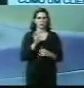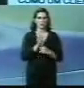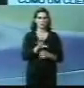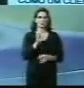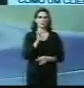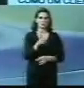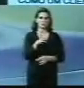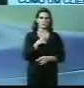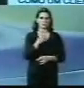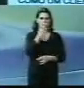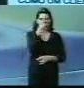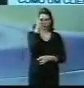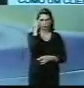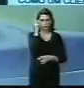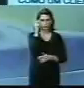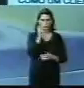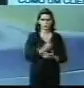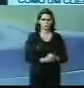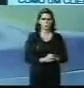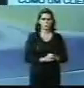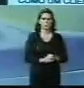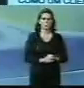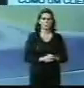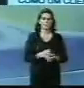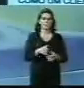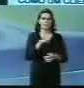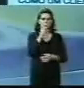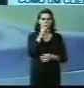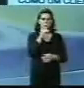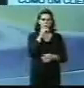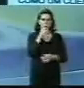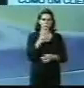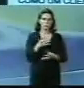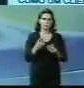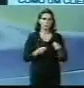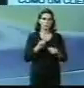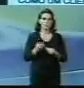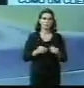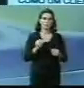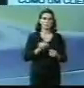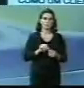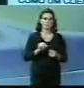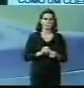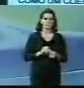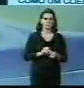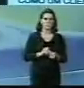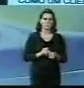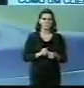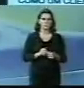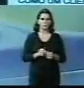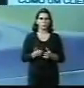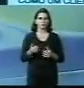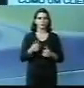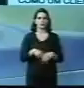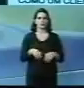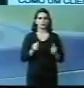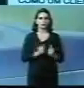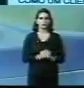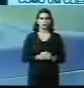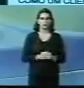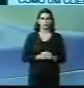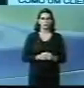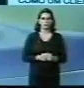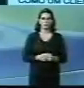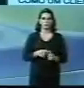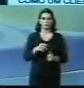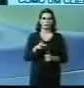só tem um cliente, certo? Então, aí exemplifica novamente aquilo que o Evandro falou, que para dentro da rede, o